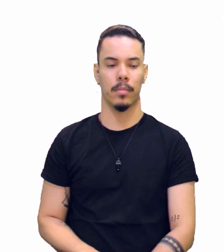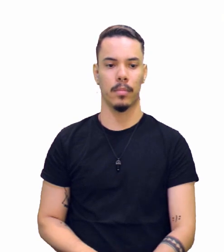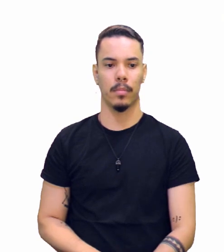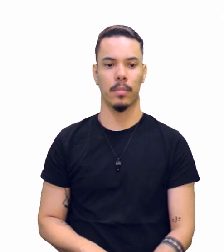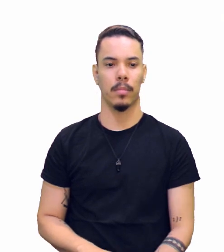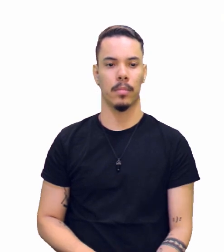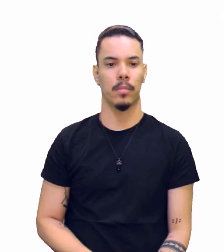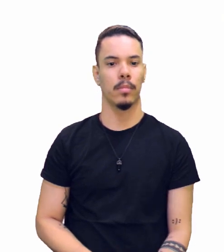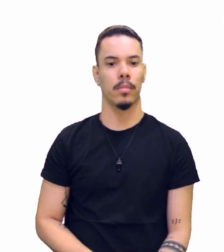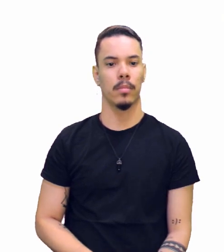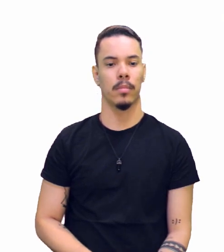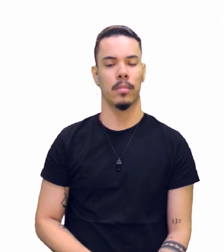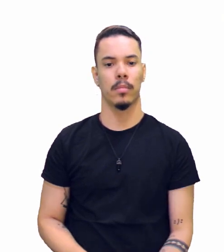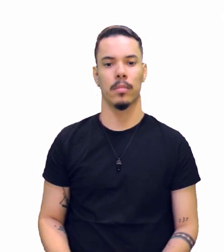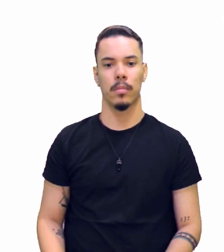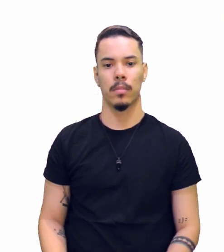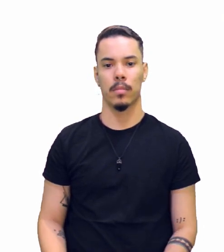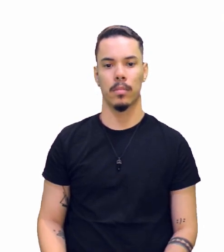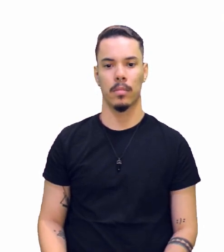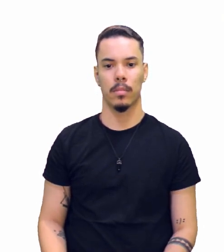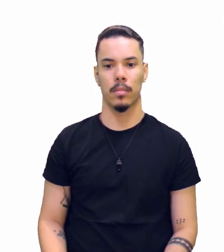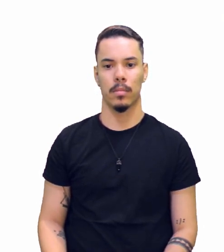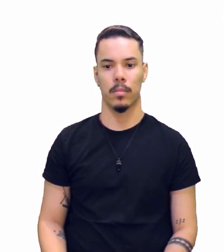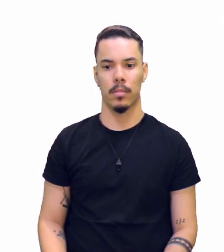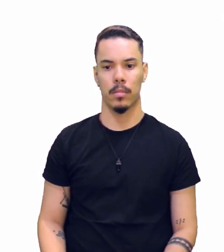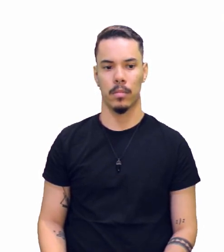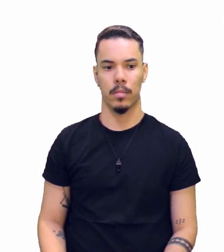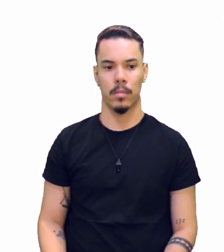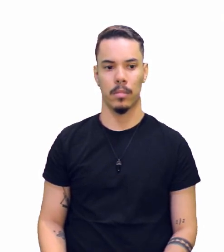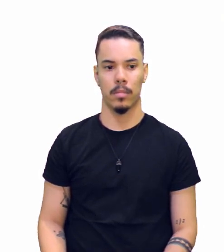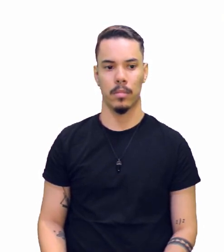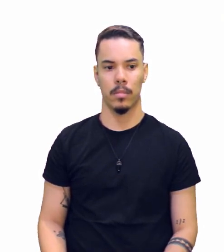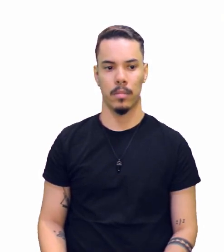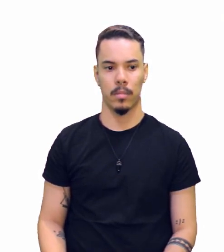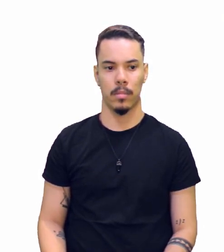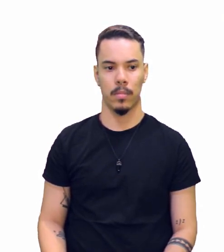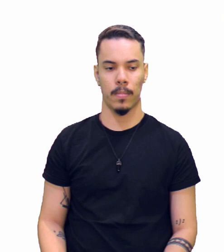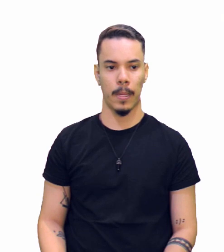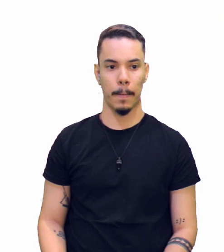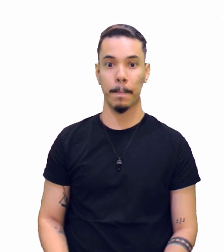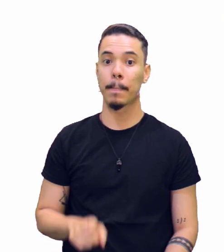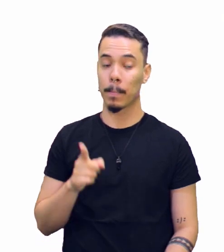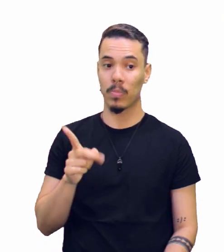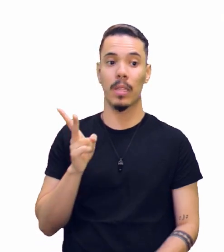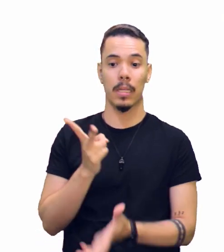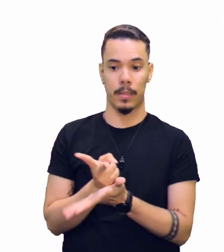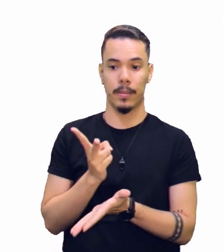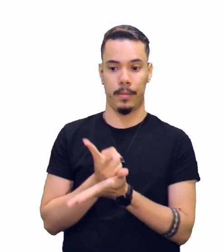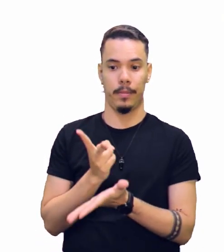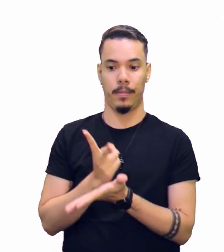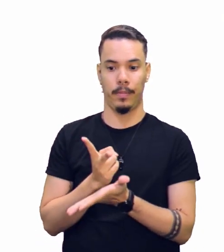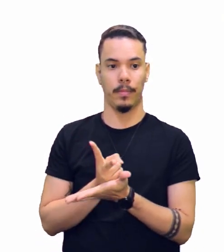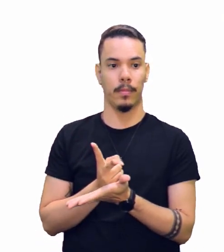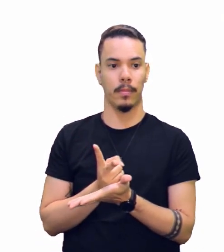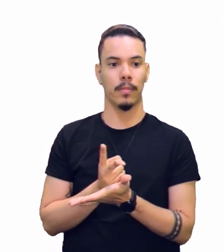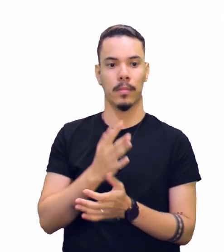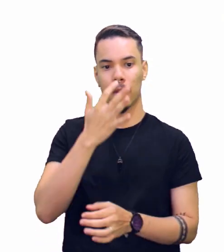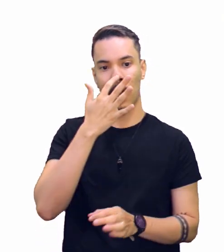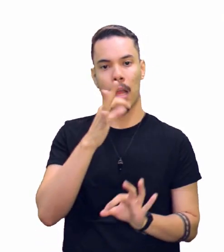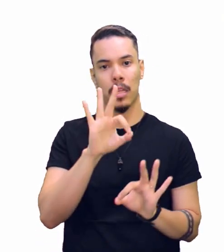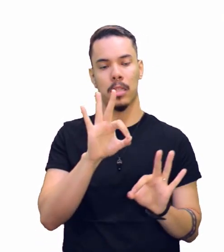always watching something on Netflix and talking about our Jobs então ele sempre nós sempre